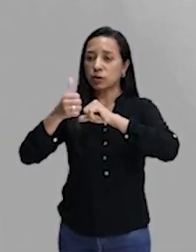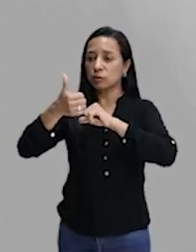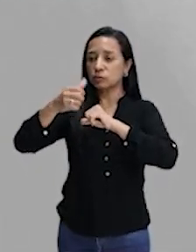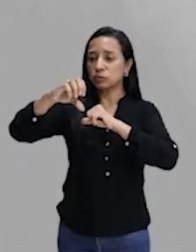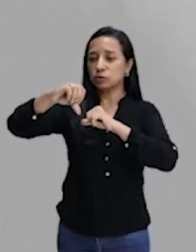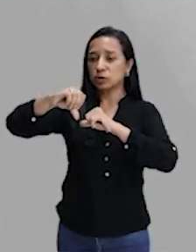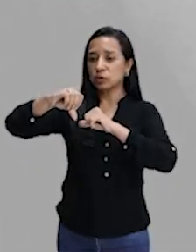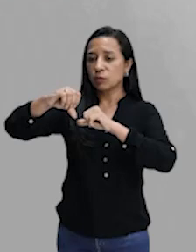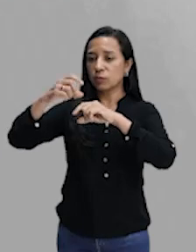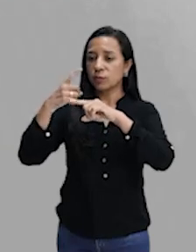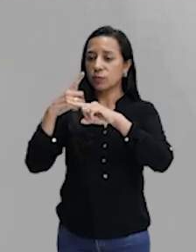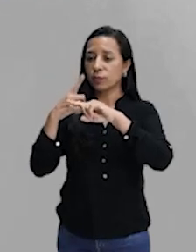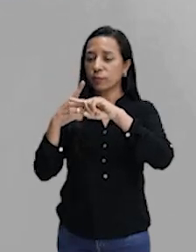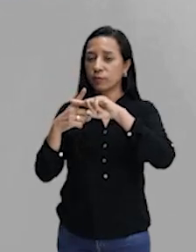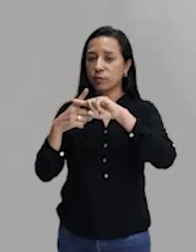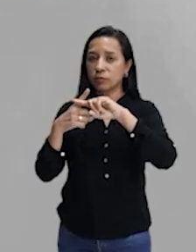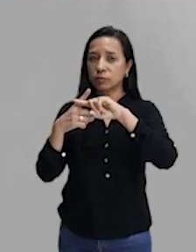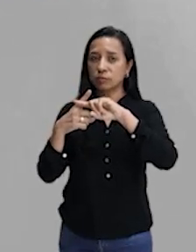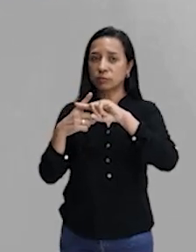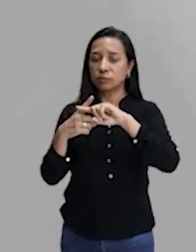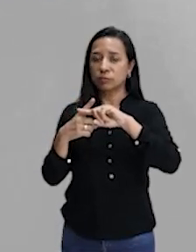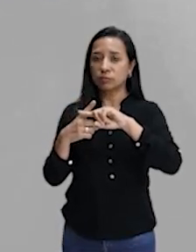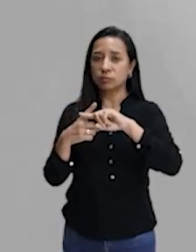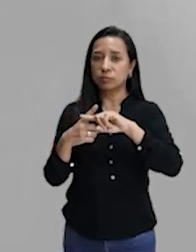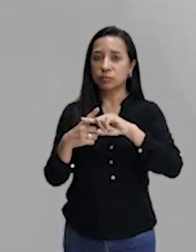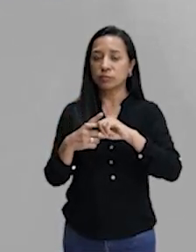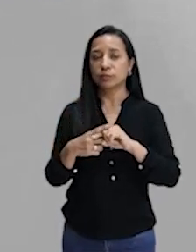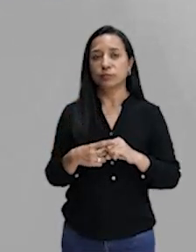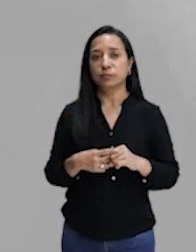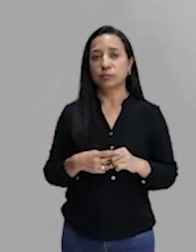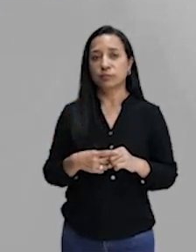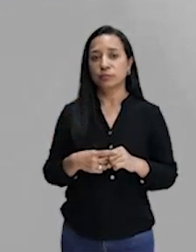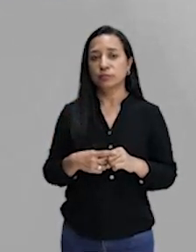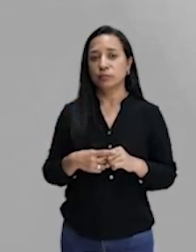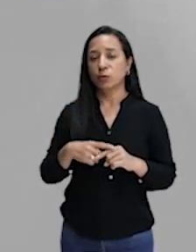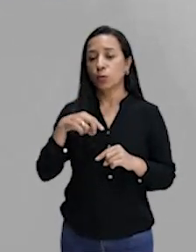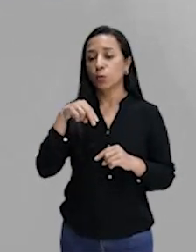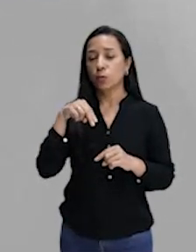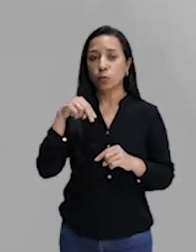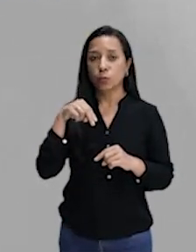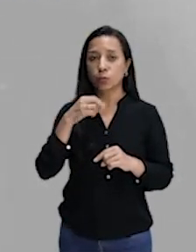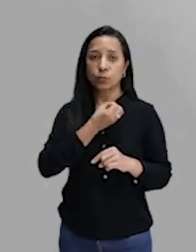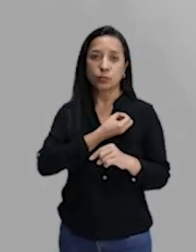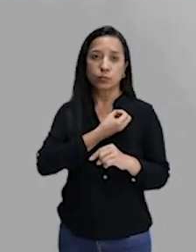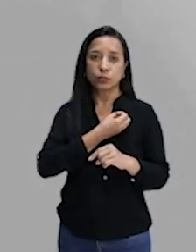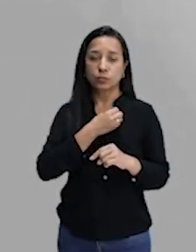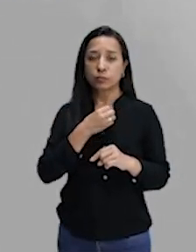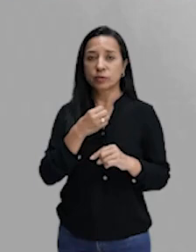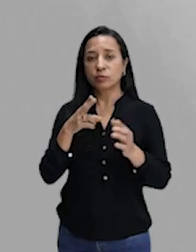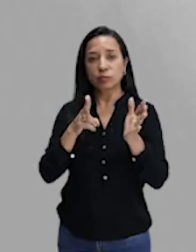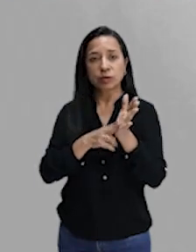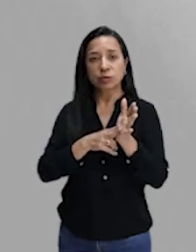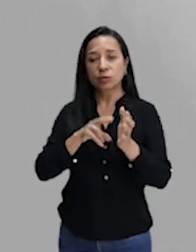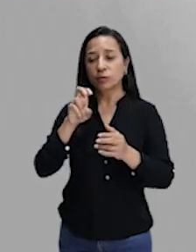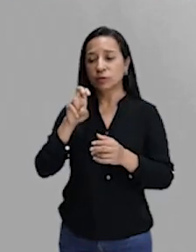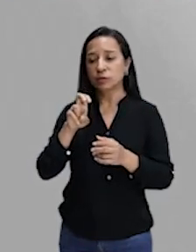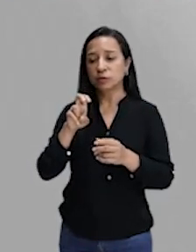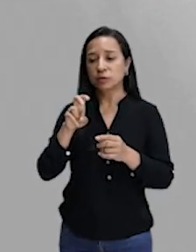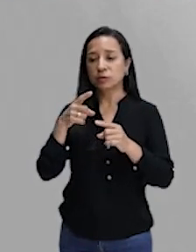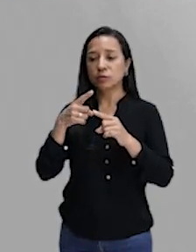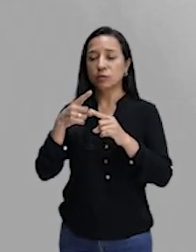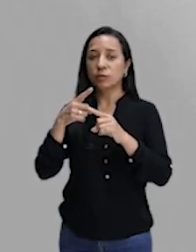então o número é 5 x 10 a 19 positivo